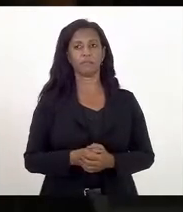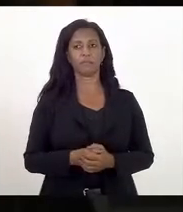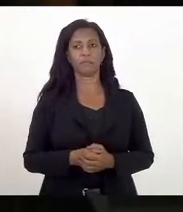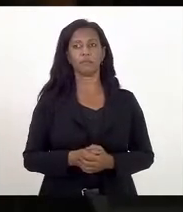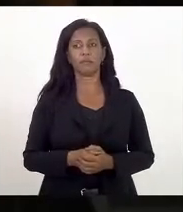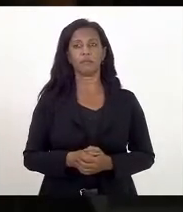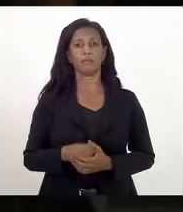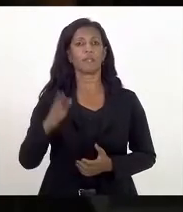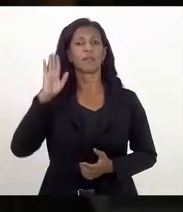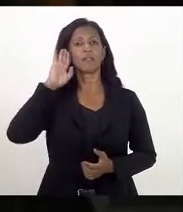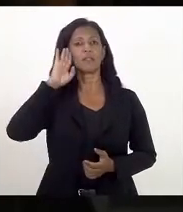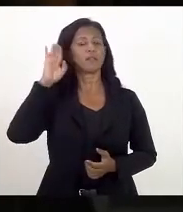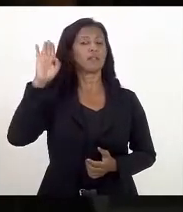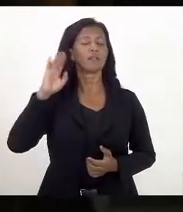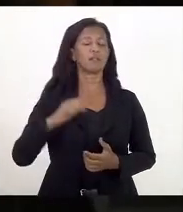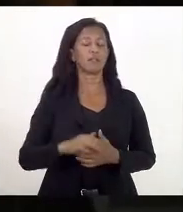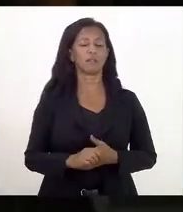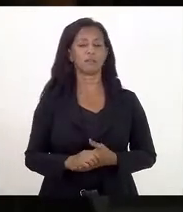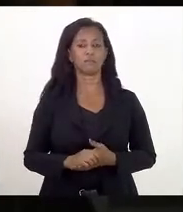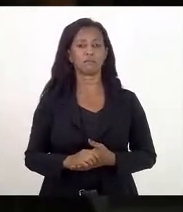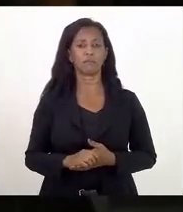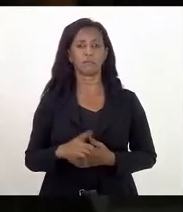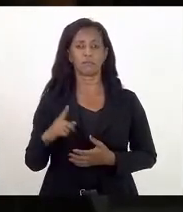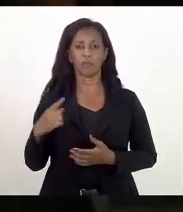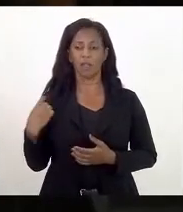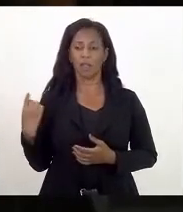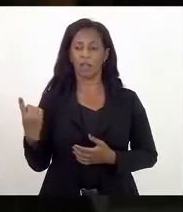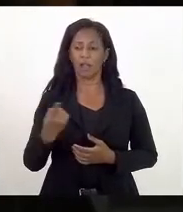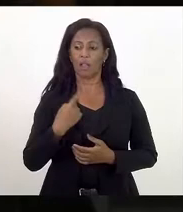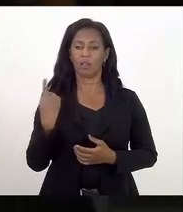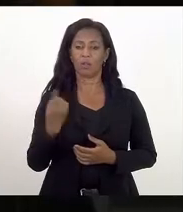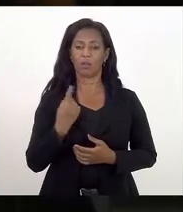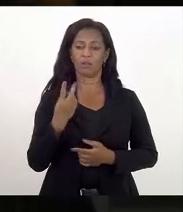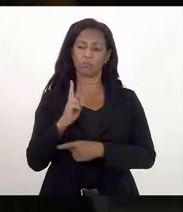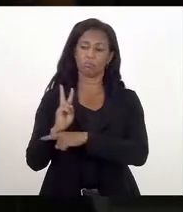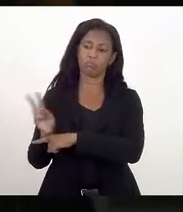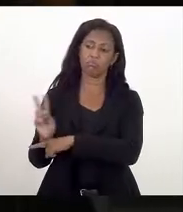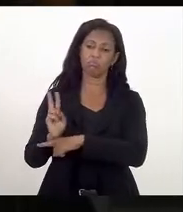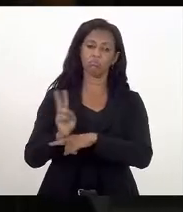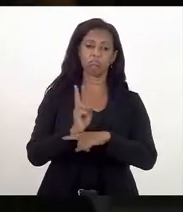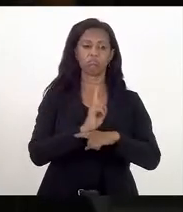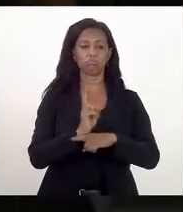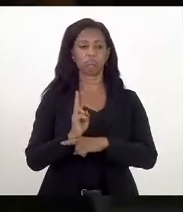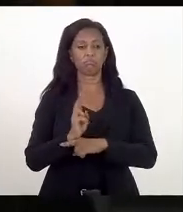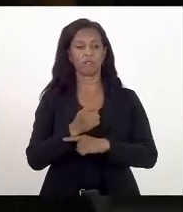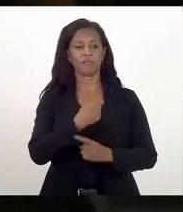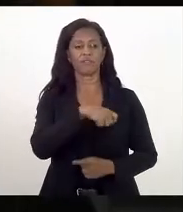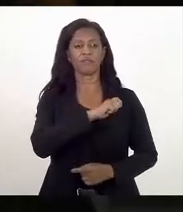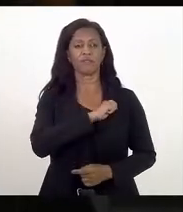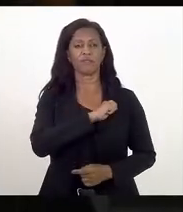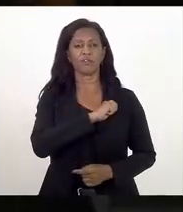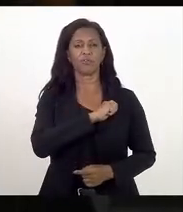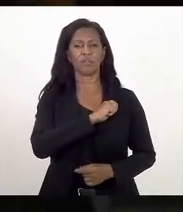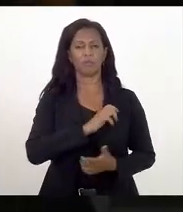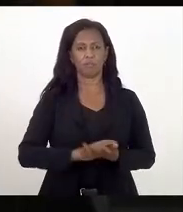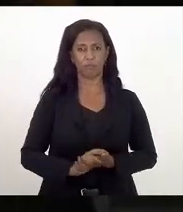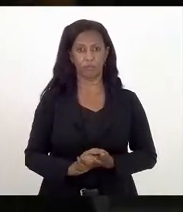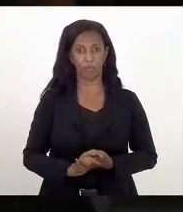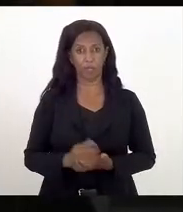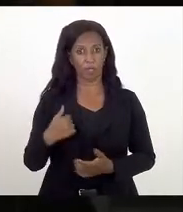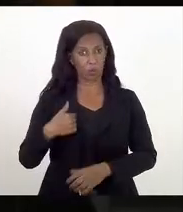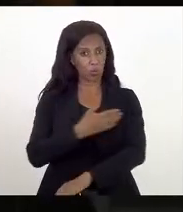é, principalmente, a nossa função de fiscal orçamentário. Doutor Rodrigo, eu costumo dizer que os